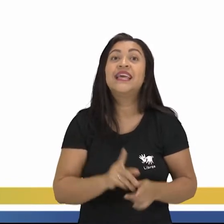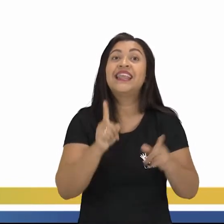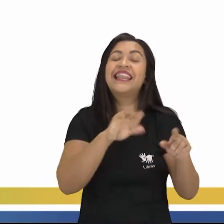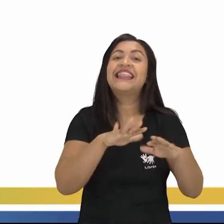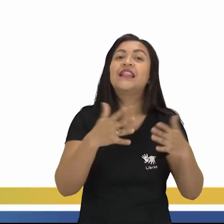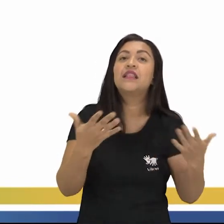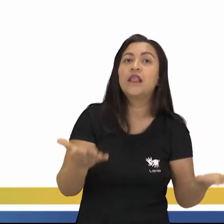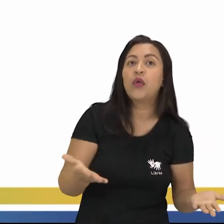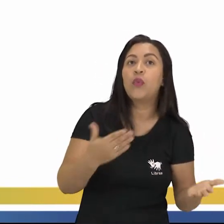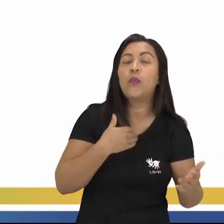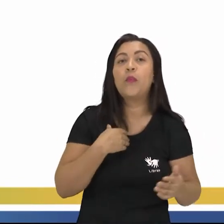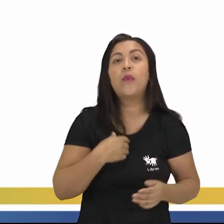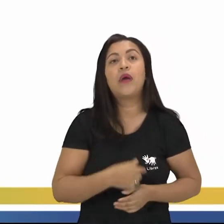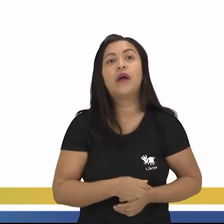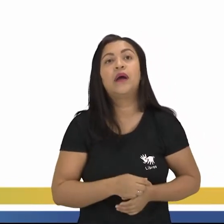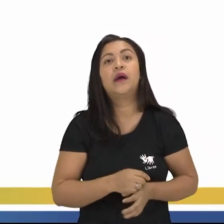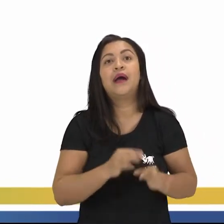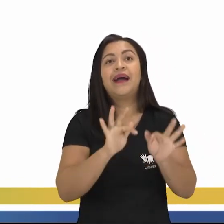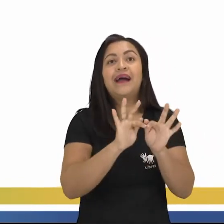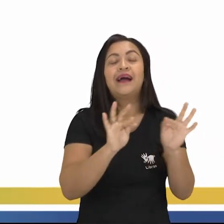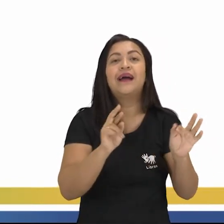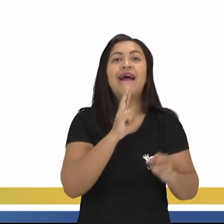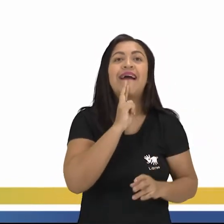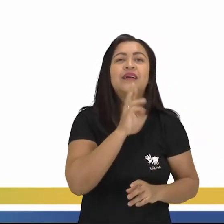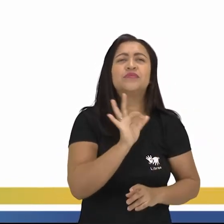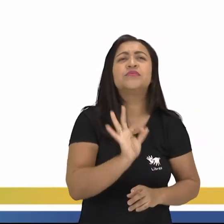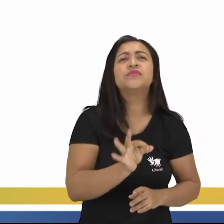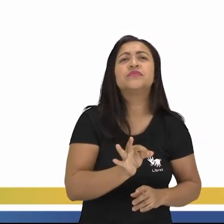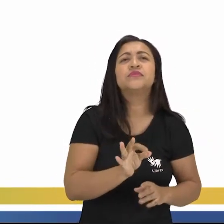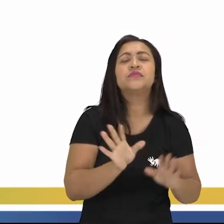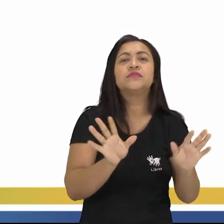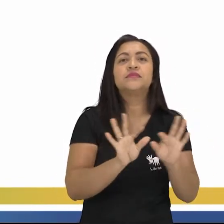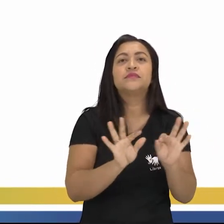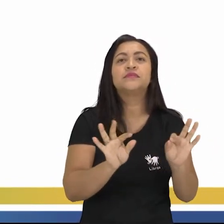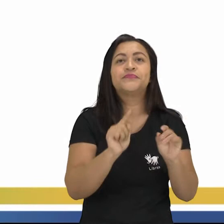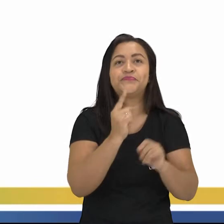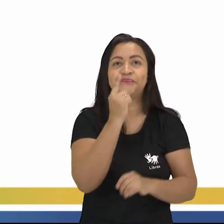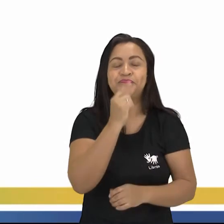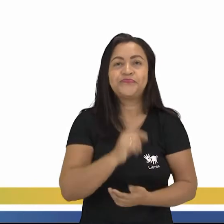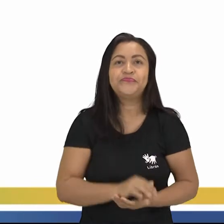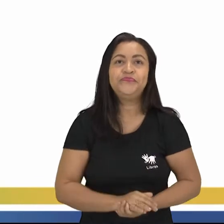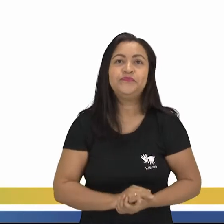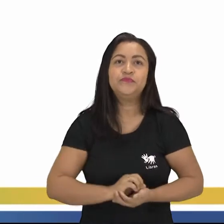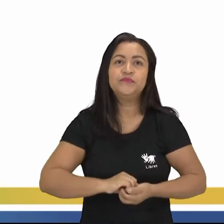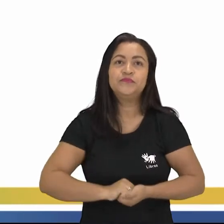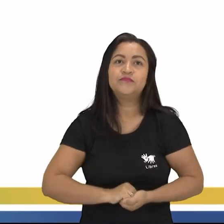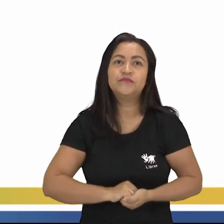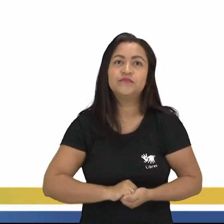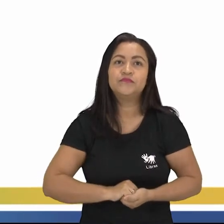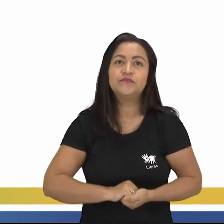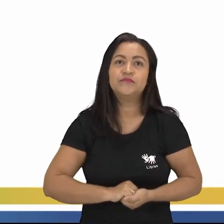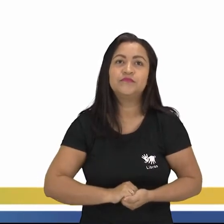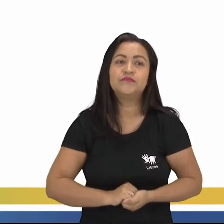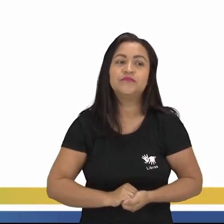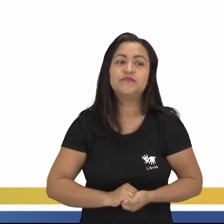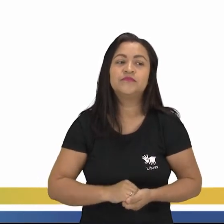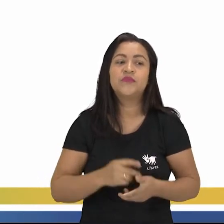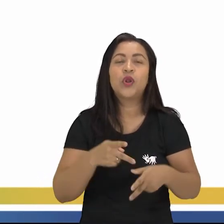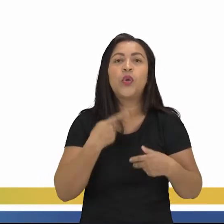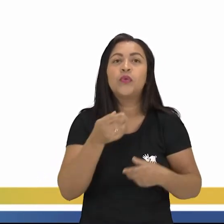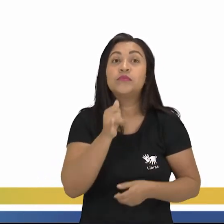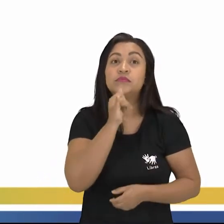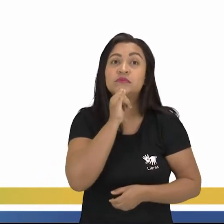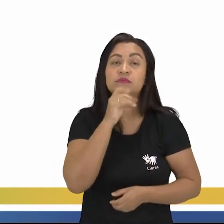clause, vai vir com a forma would e mais o verbo na forma base dele do assunto que eu estiver falando no meu